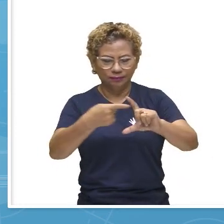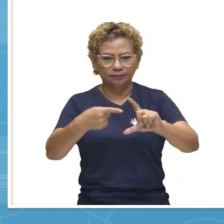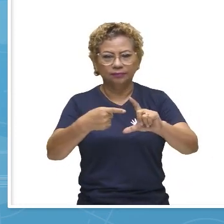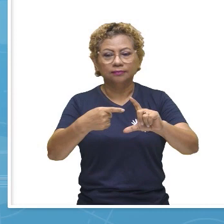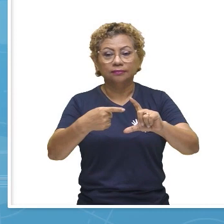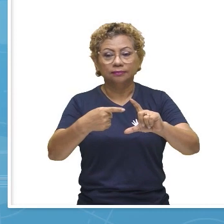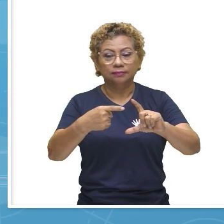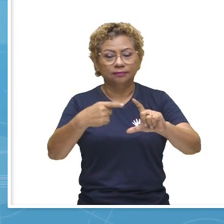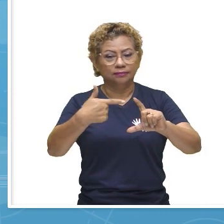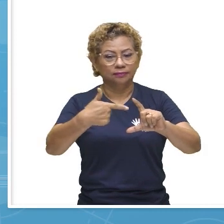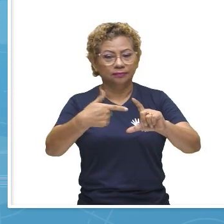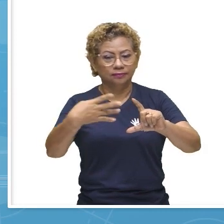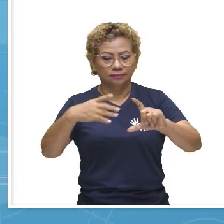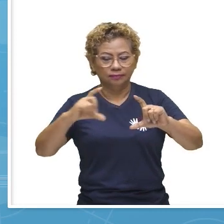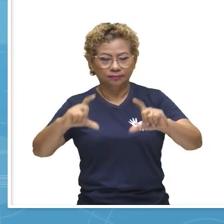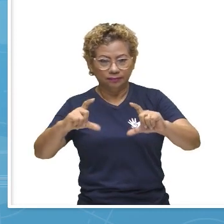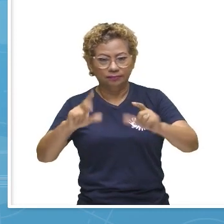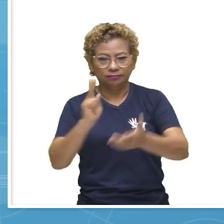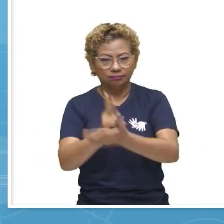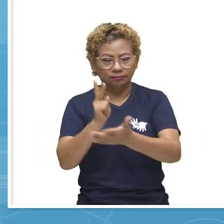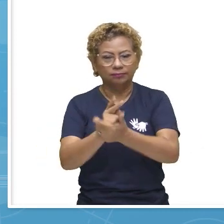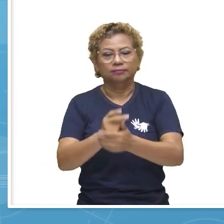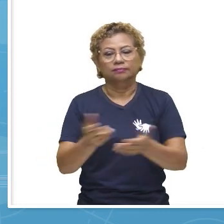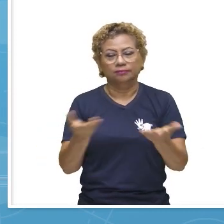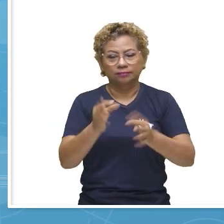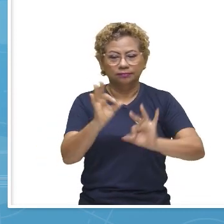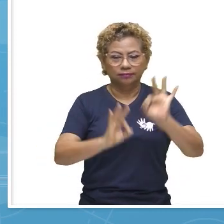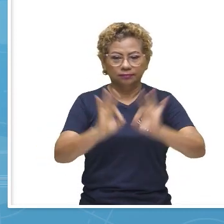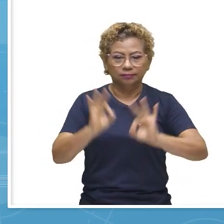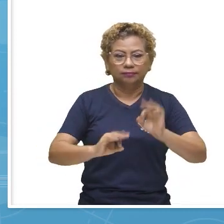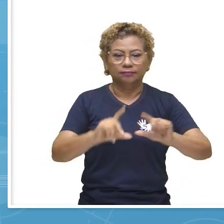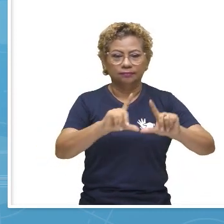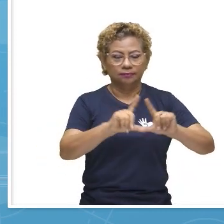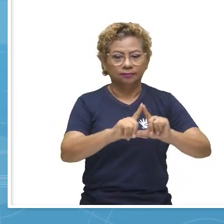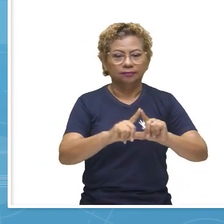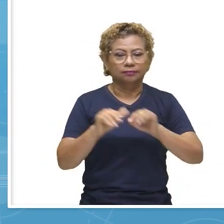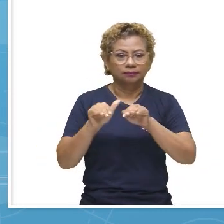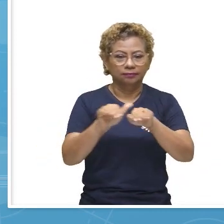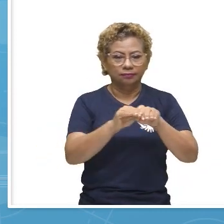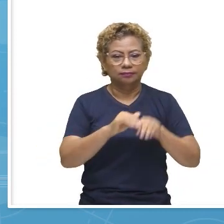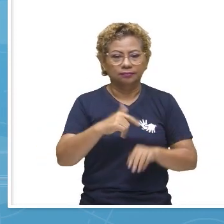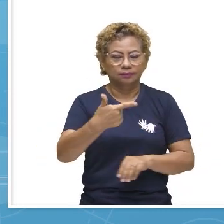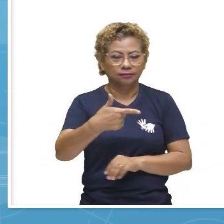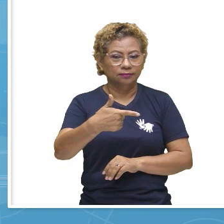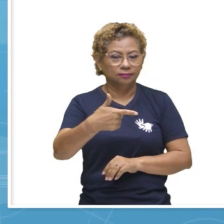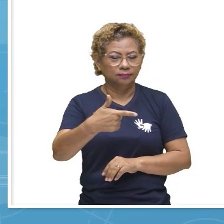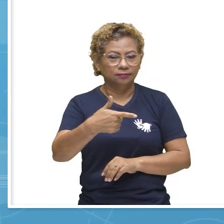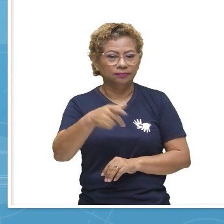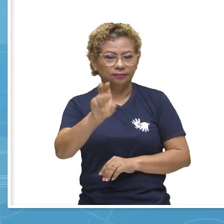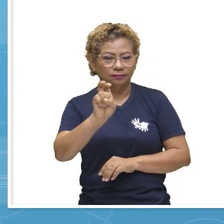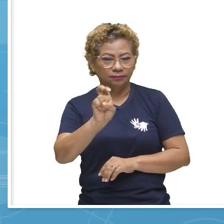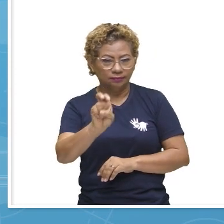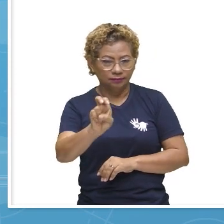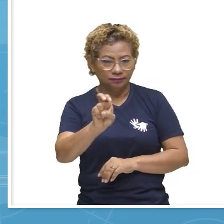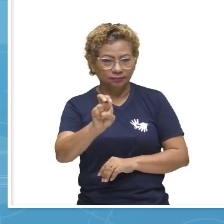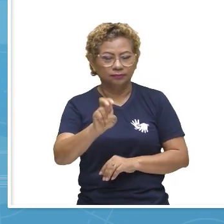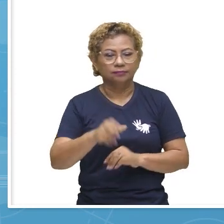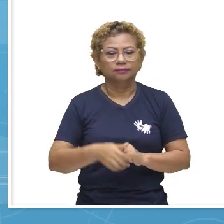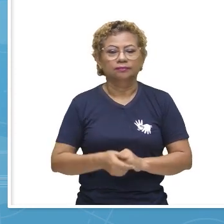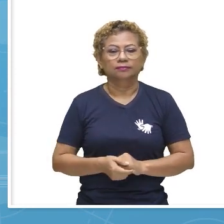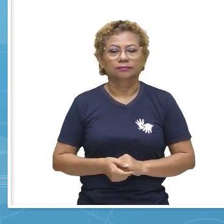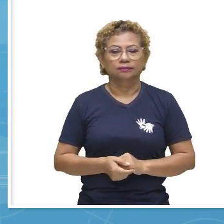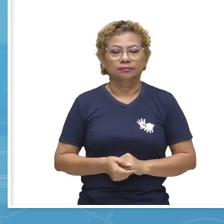aqui, 5 ao quadrado é 25, menos 4 vezes 1 dá menos 4.